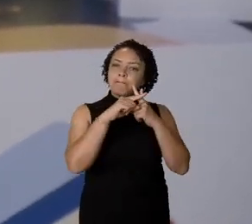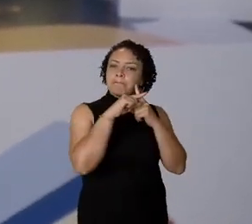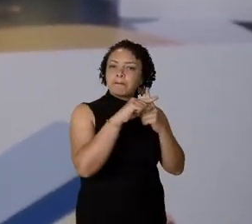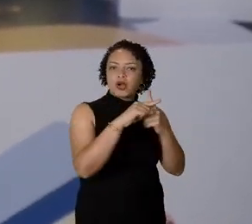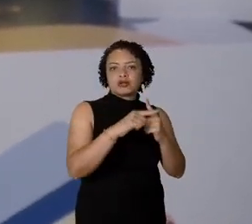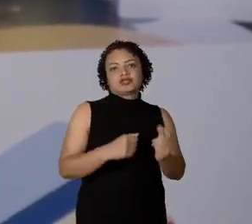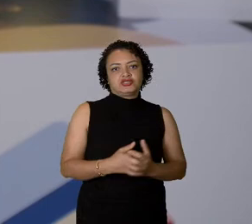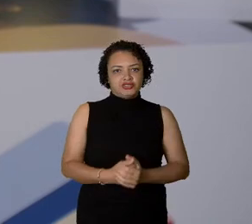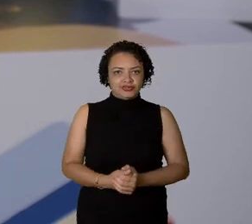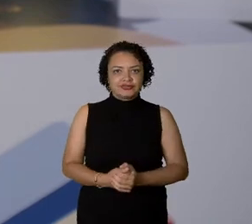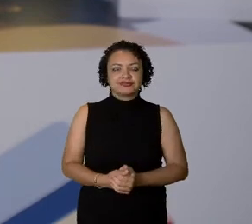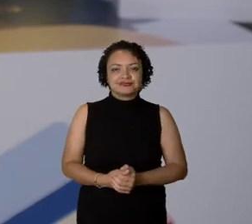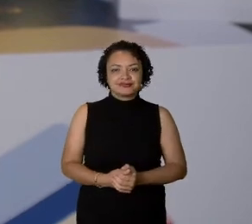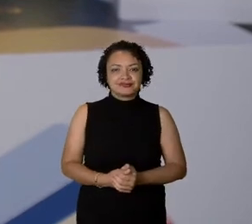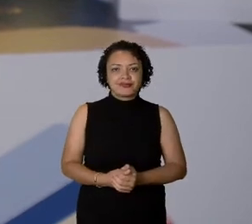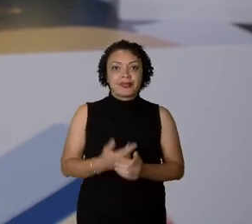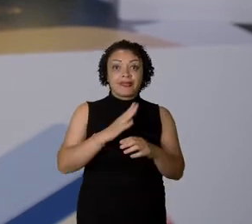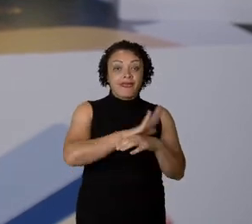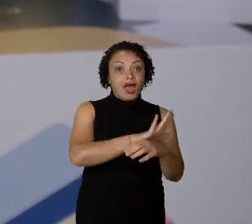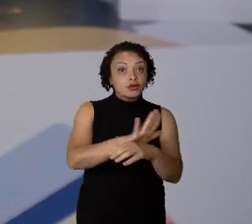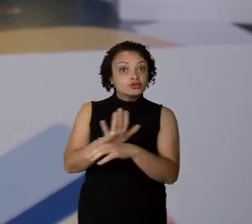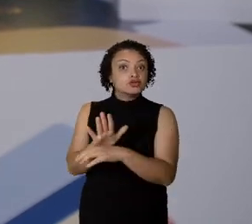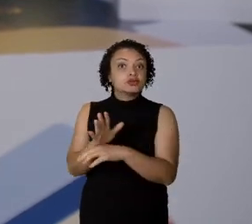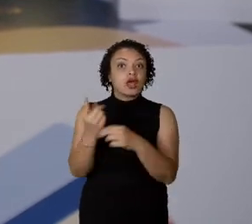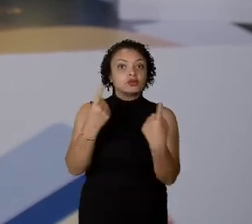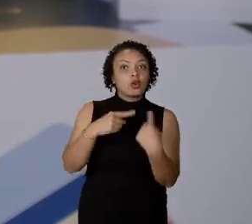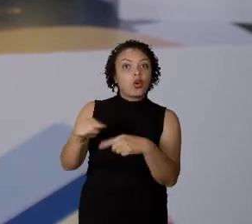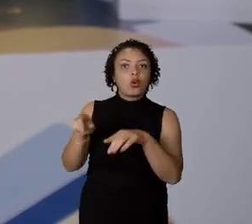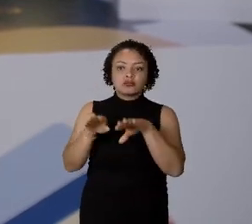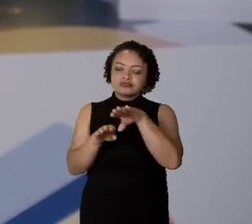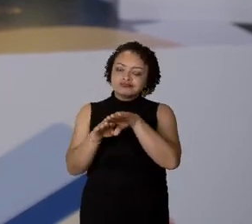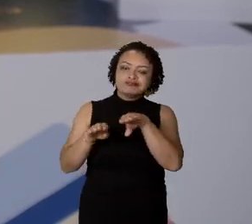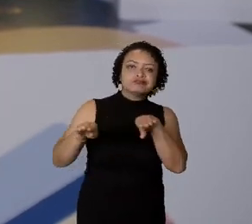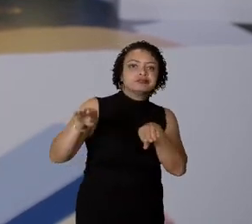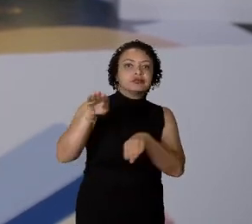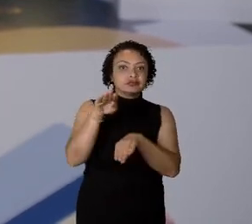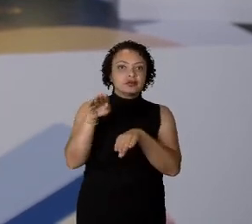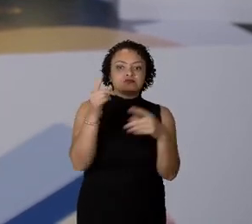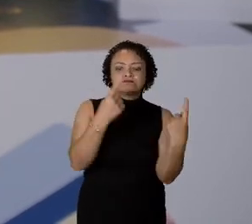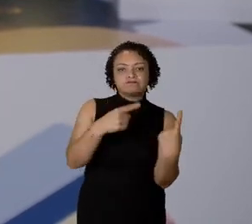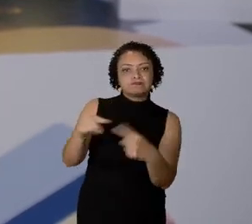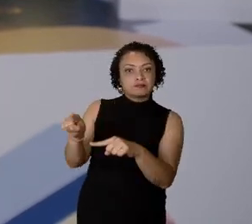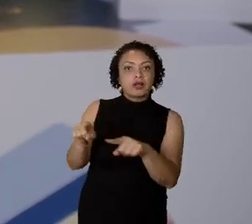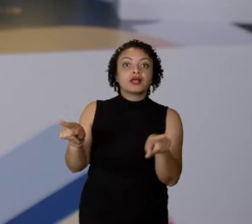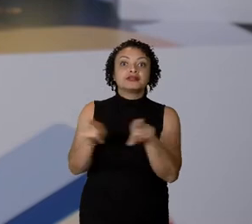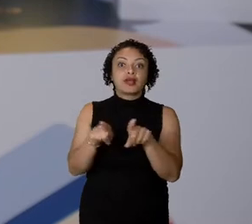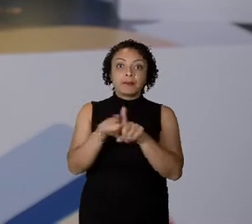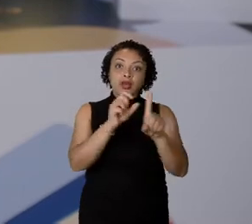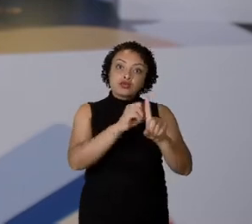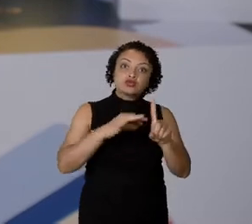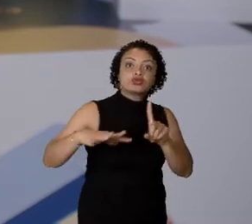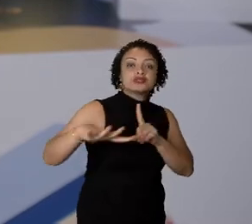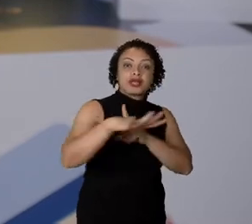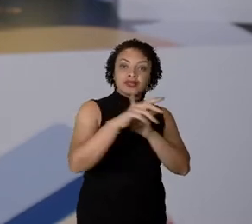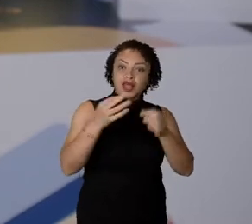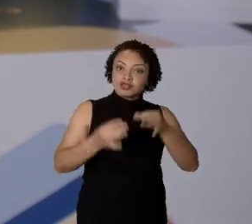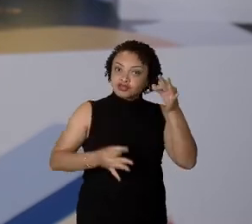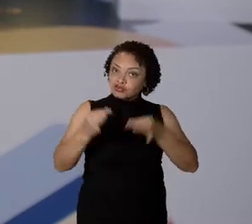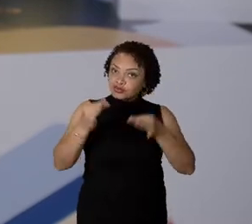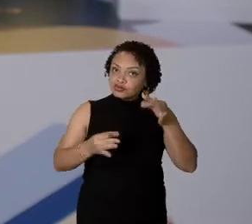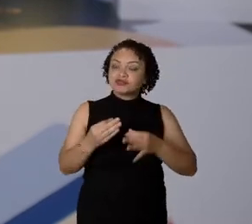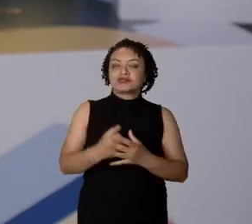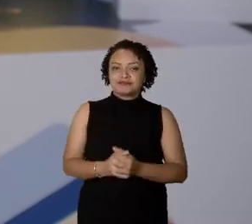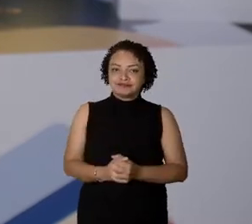nossa realidade, ajudando a combater as desigualdades e a criar uma sociedade mais justa.